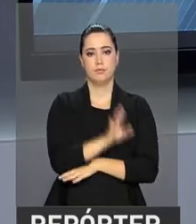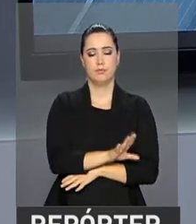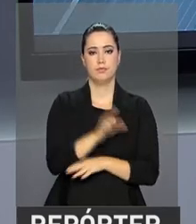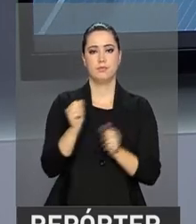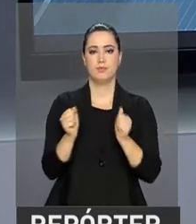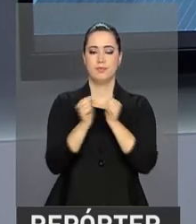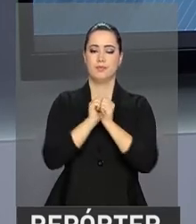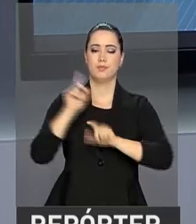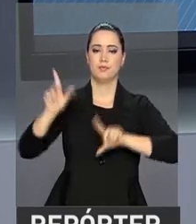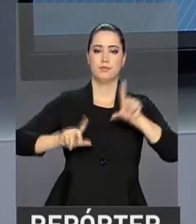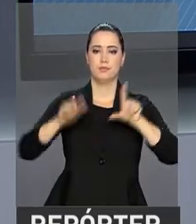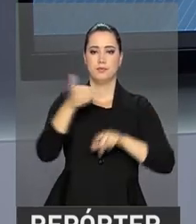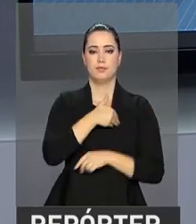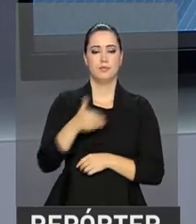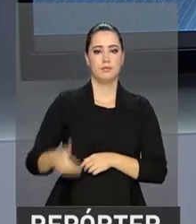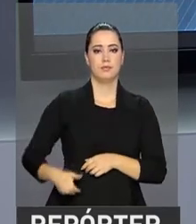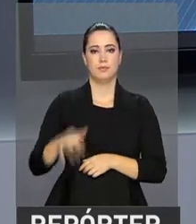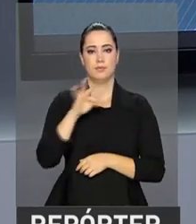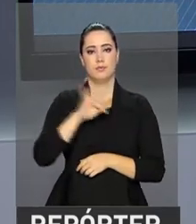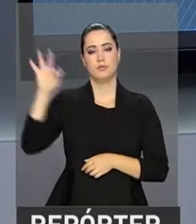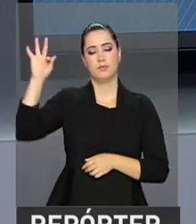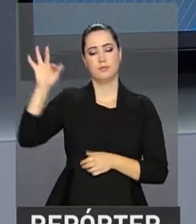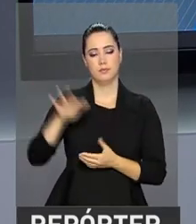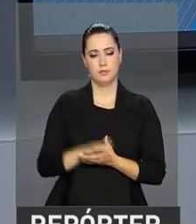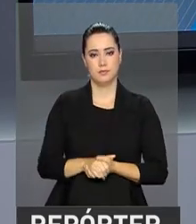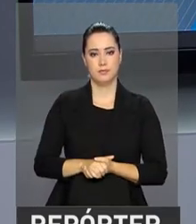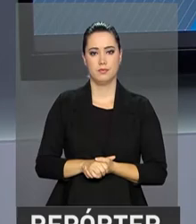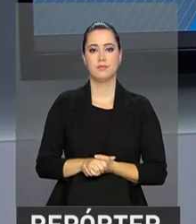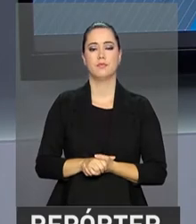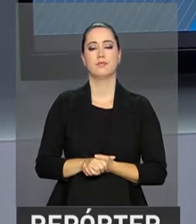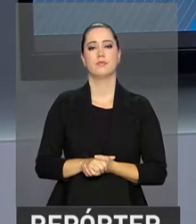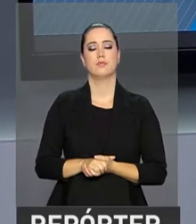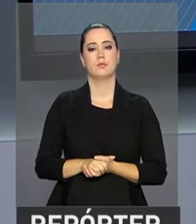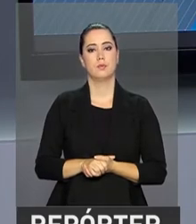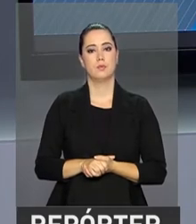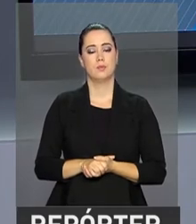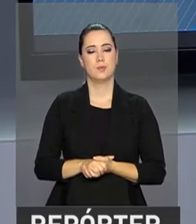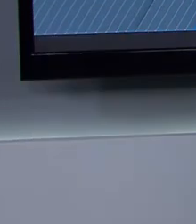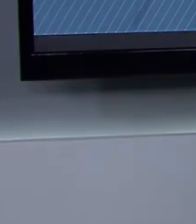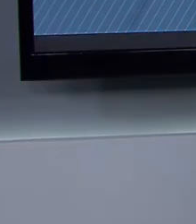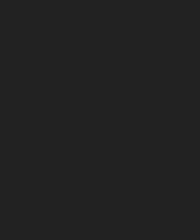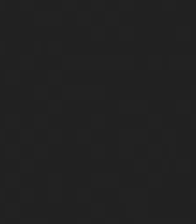tarde pra você continue com a gente na nbr a tv do governo federal